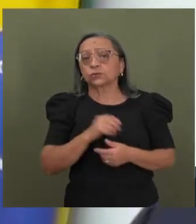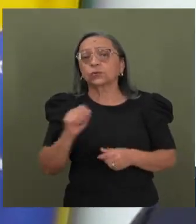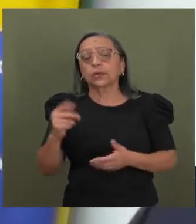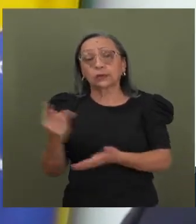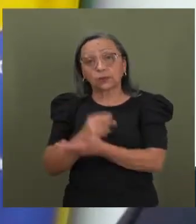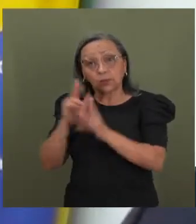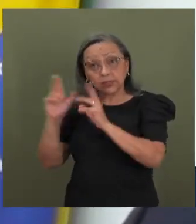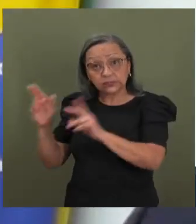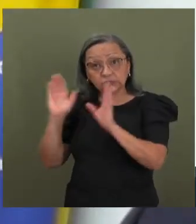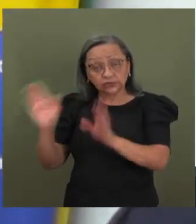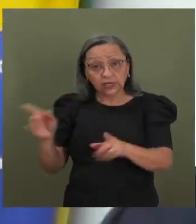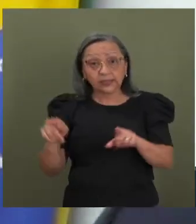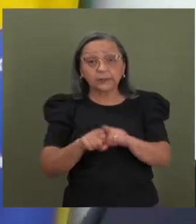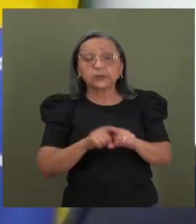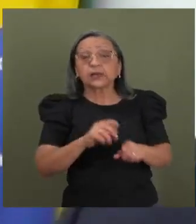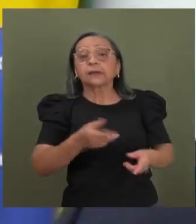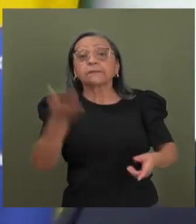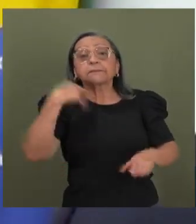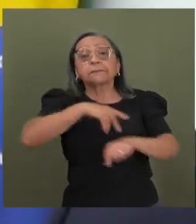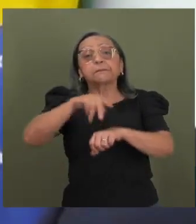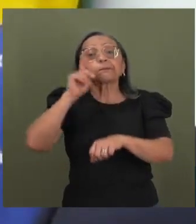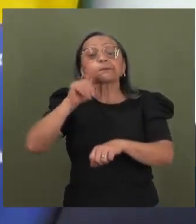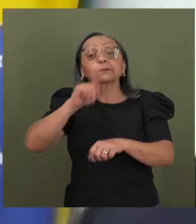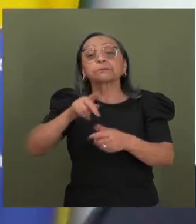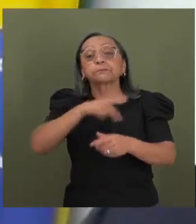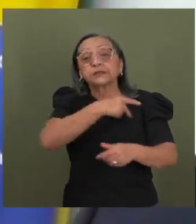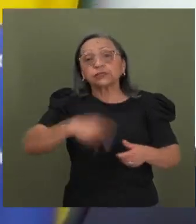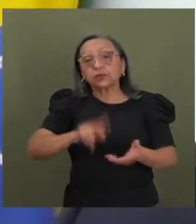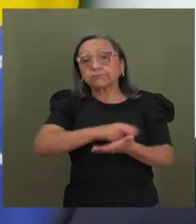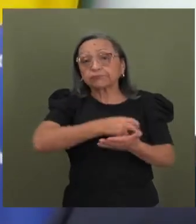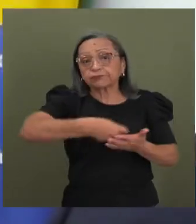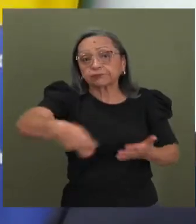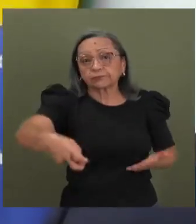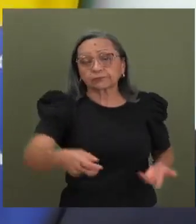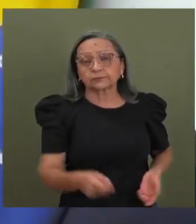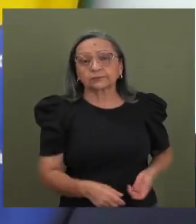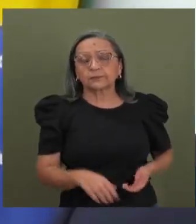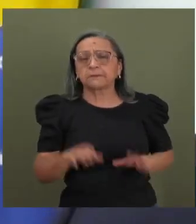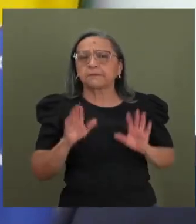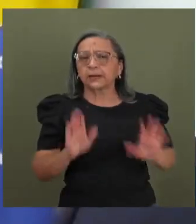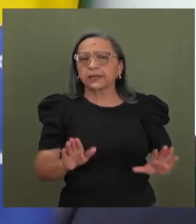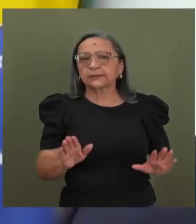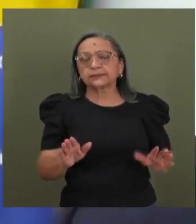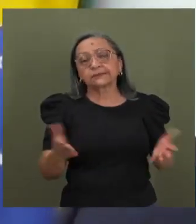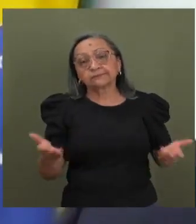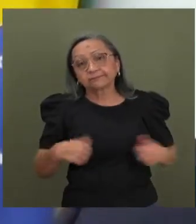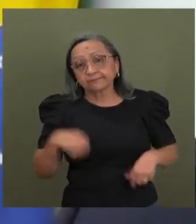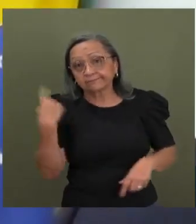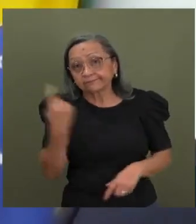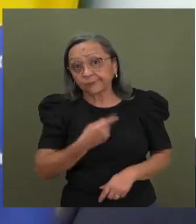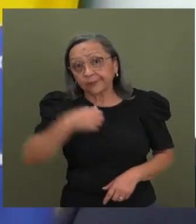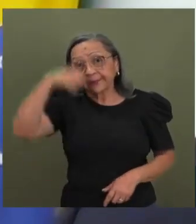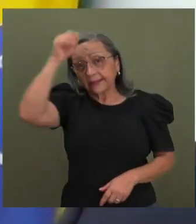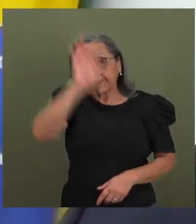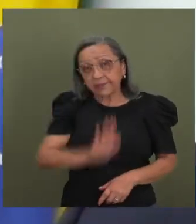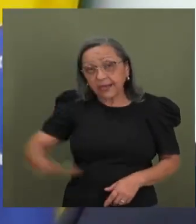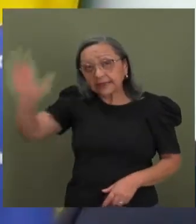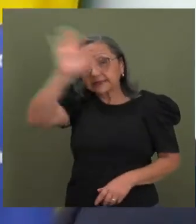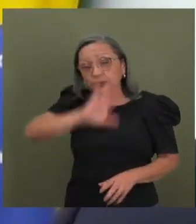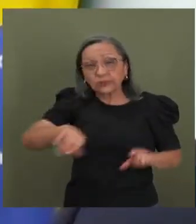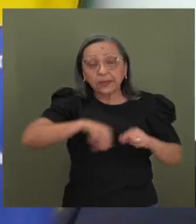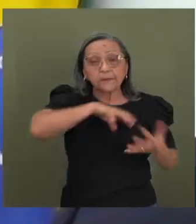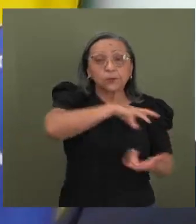já caiu até presidente dos Estados Unidos da América. Mas, para a vergonha nacional e